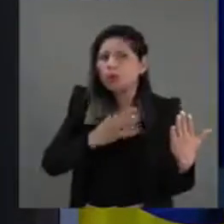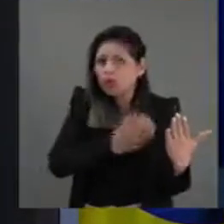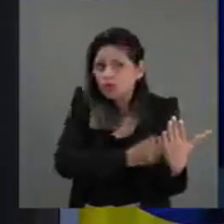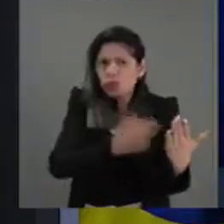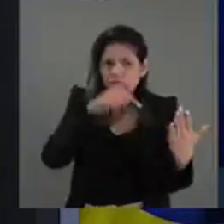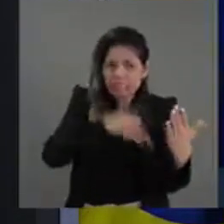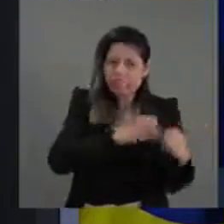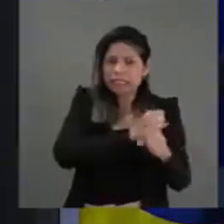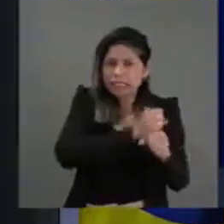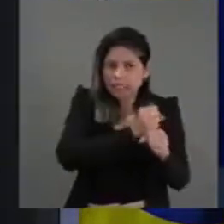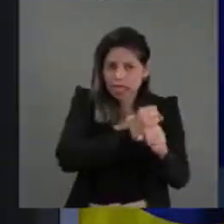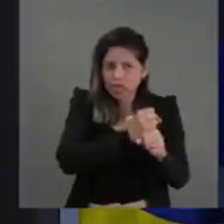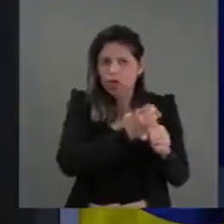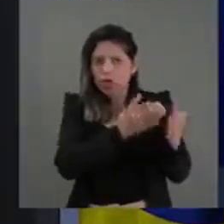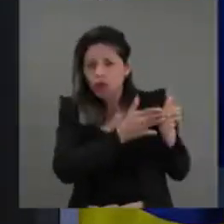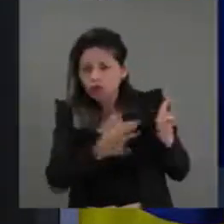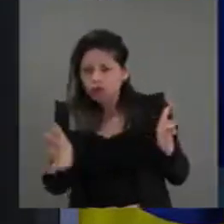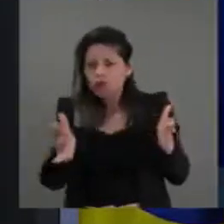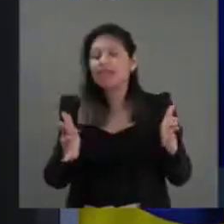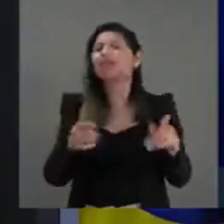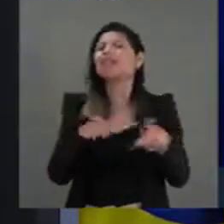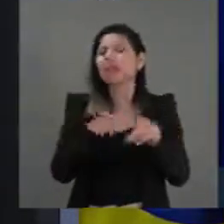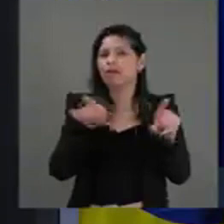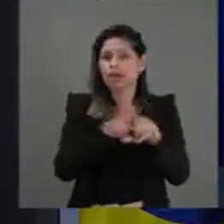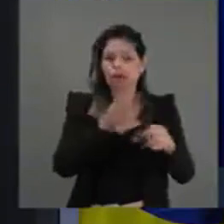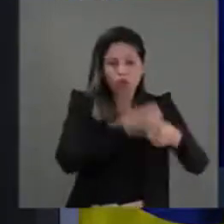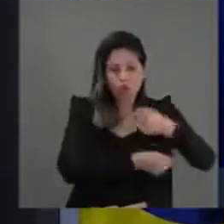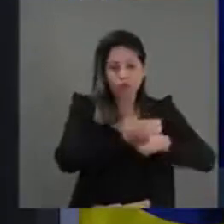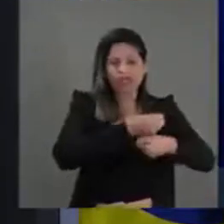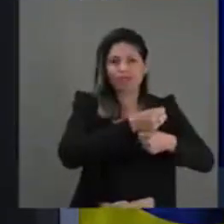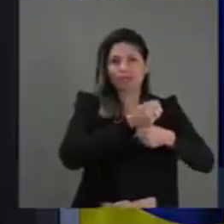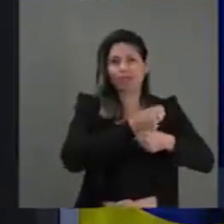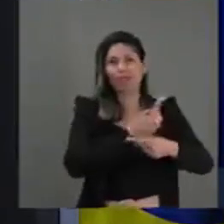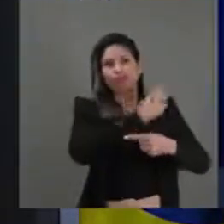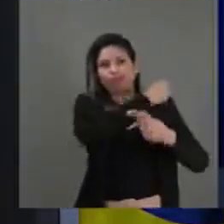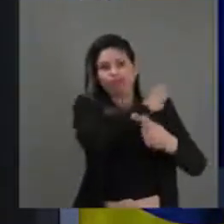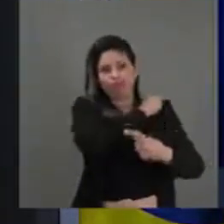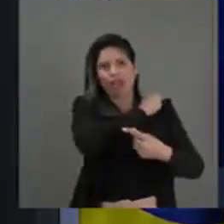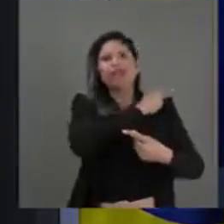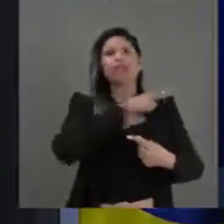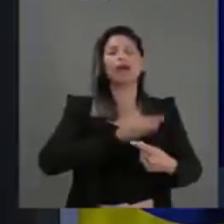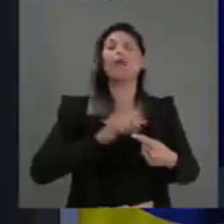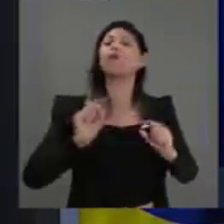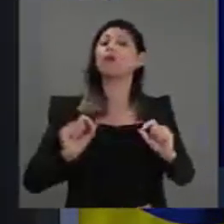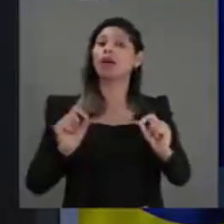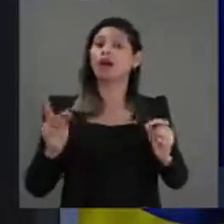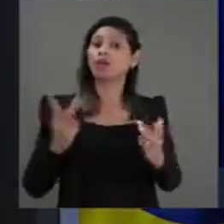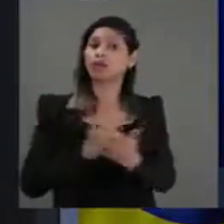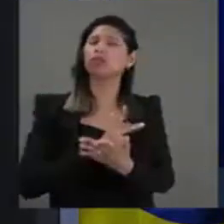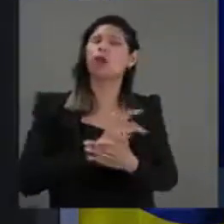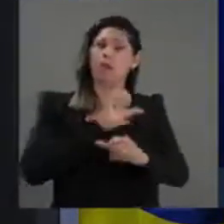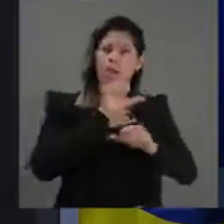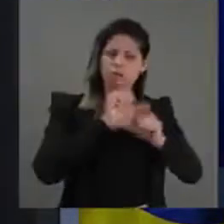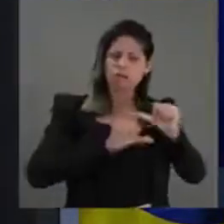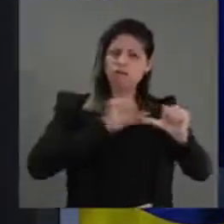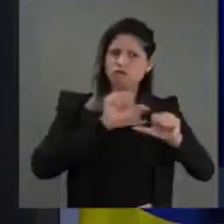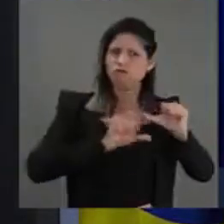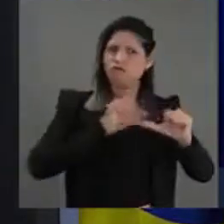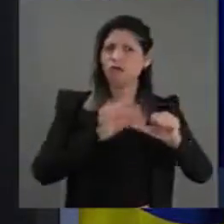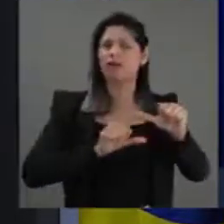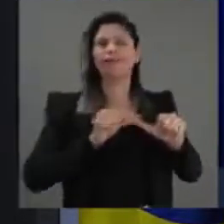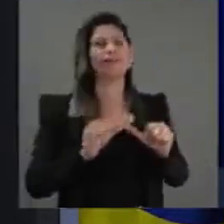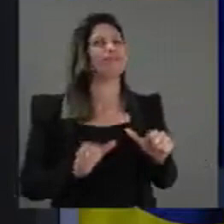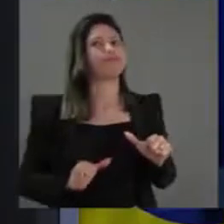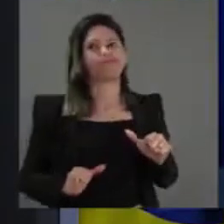E realmente algo mágico aconteceu de mudança de ventos, que não pode